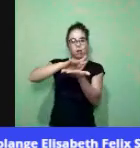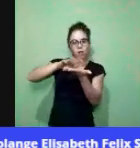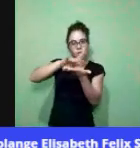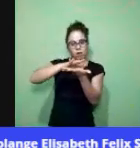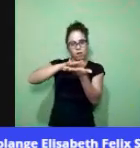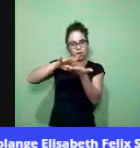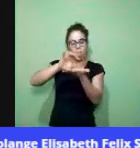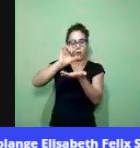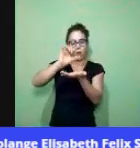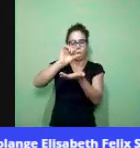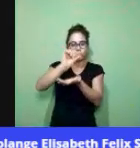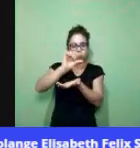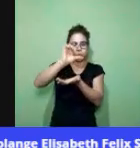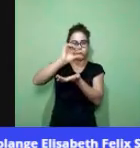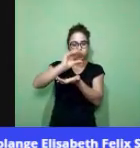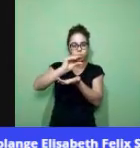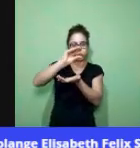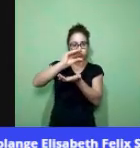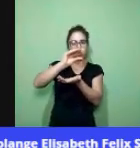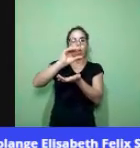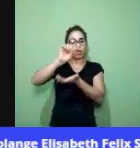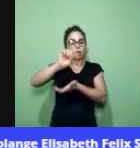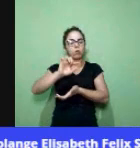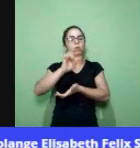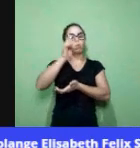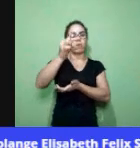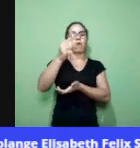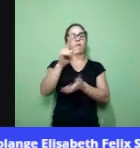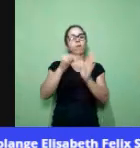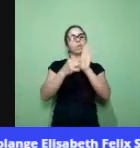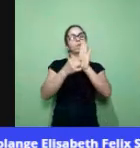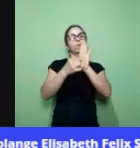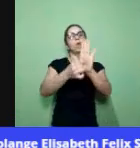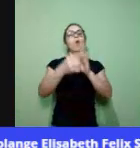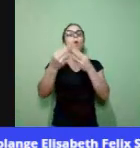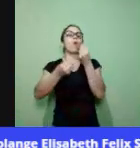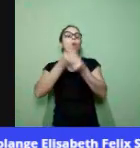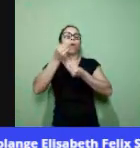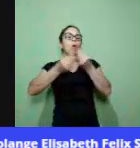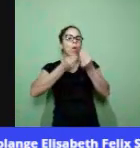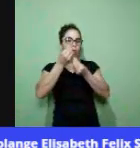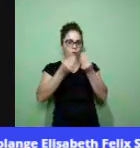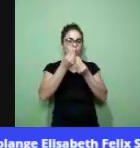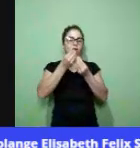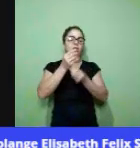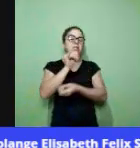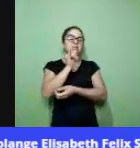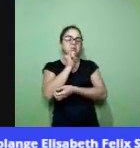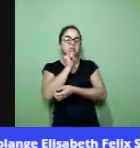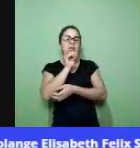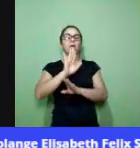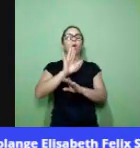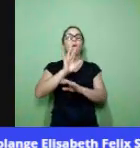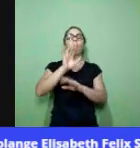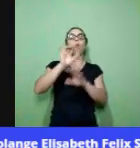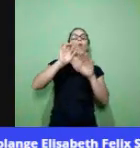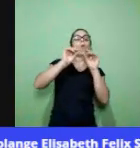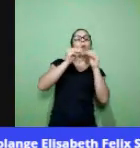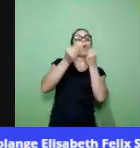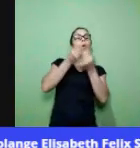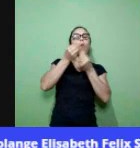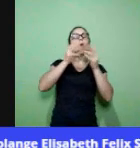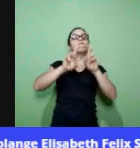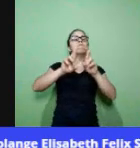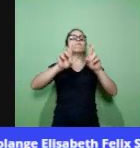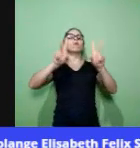ele, como que a gente pode estar trabalhando com ele, né? Então, assim, foi mais para exemplificar, para perceber a diferença, né? De